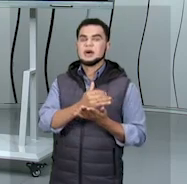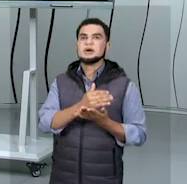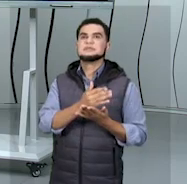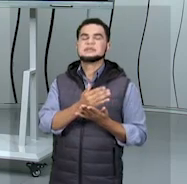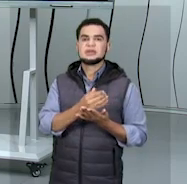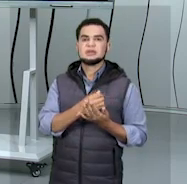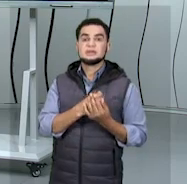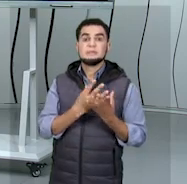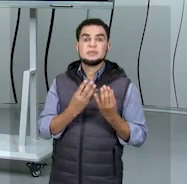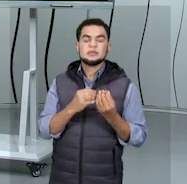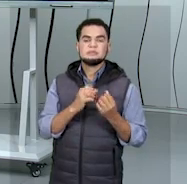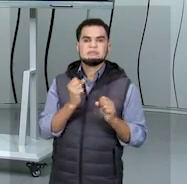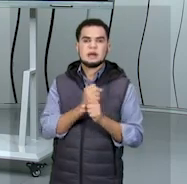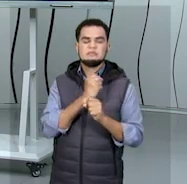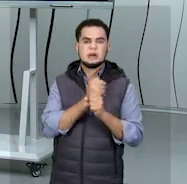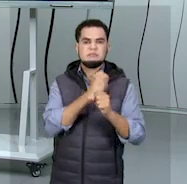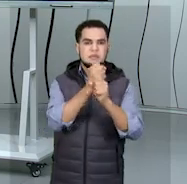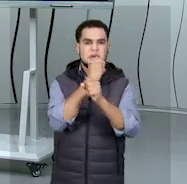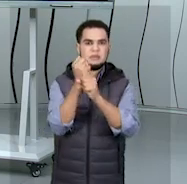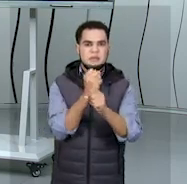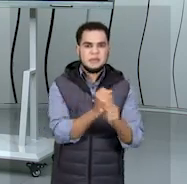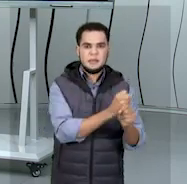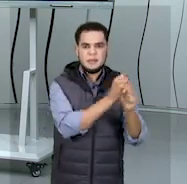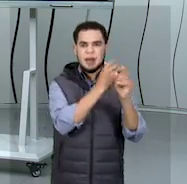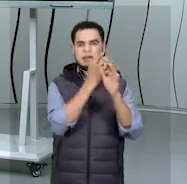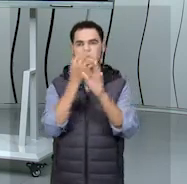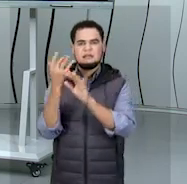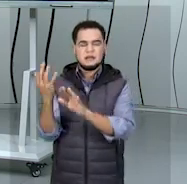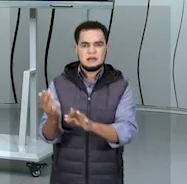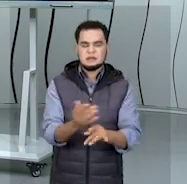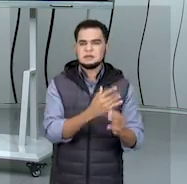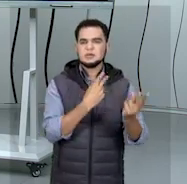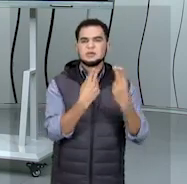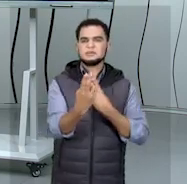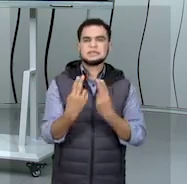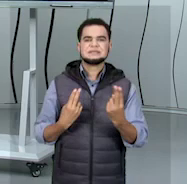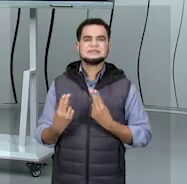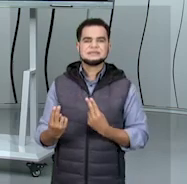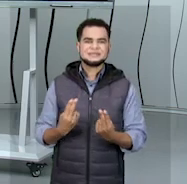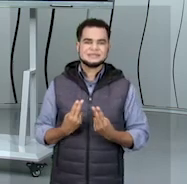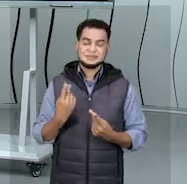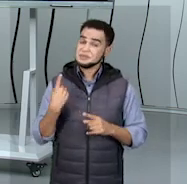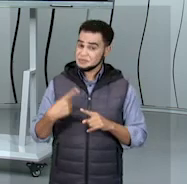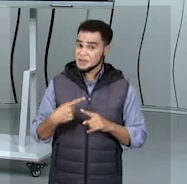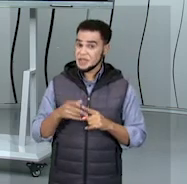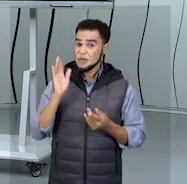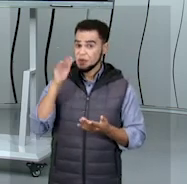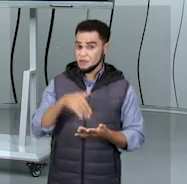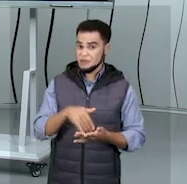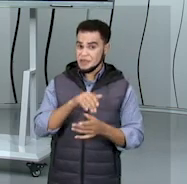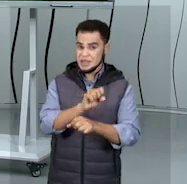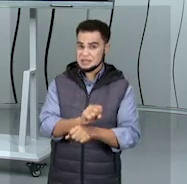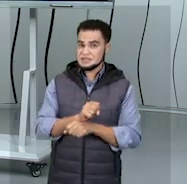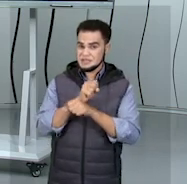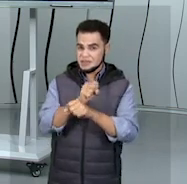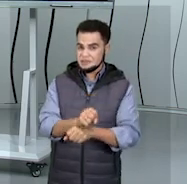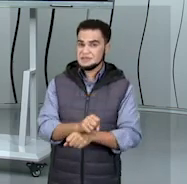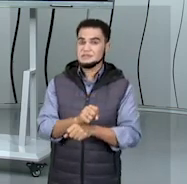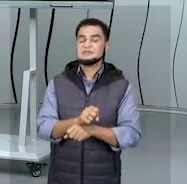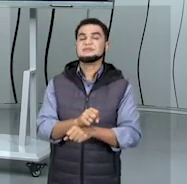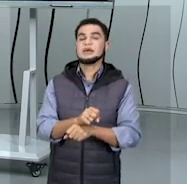grande urbanização. E com o fim da escravidão, já disse para vocês, há